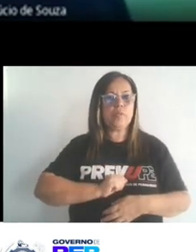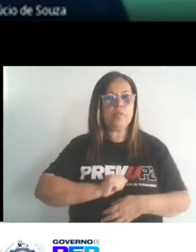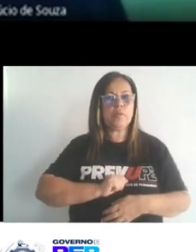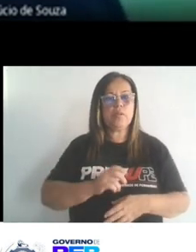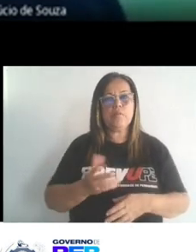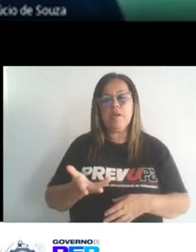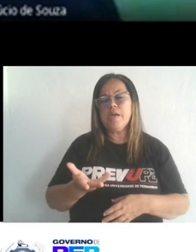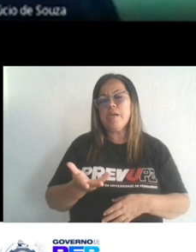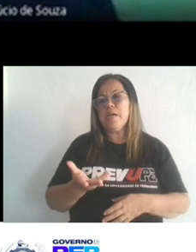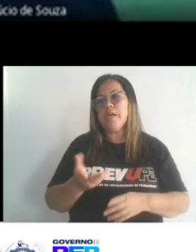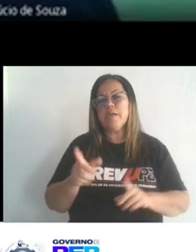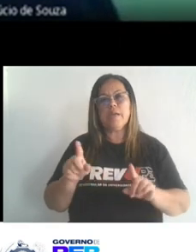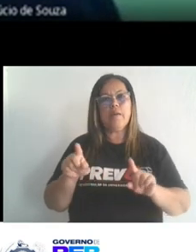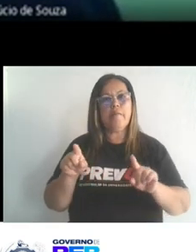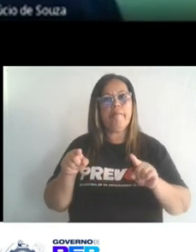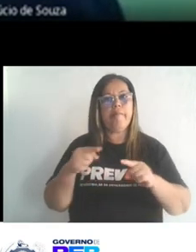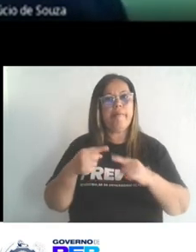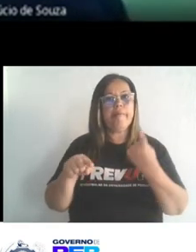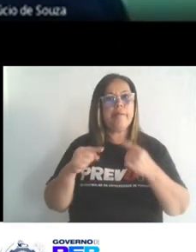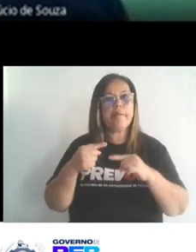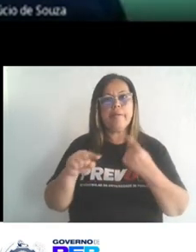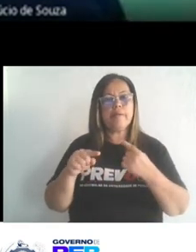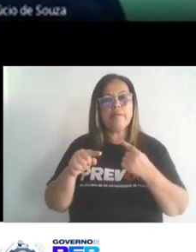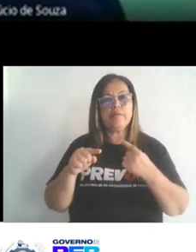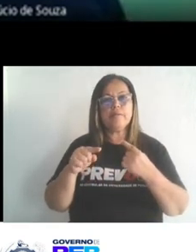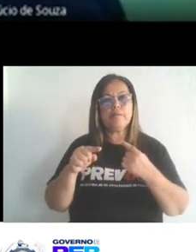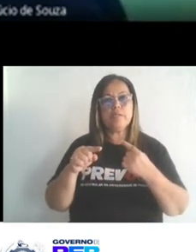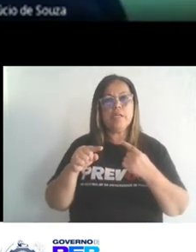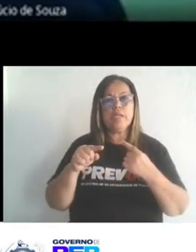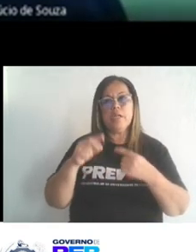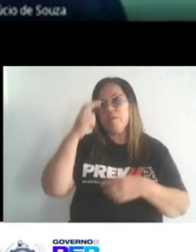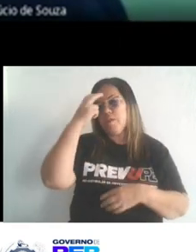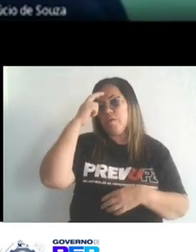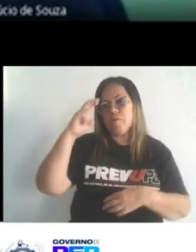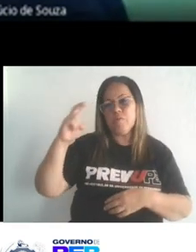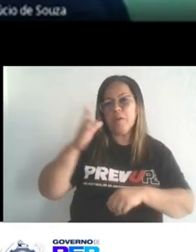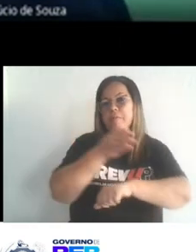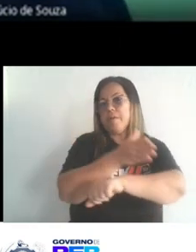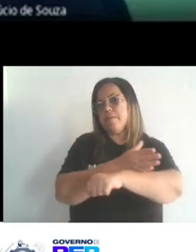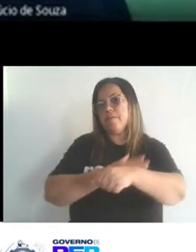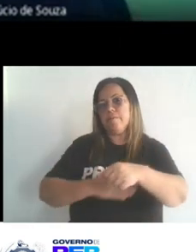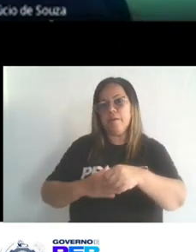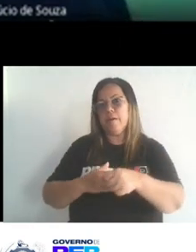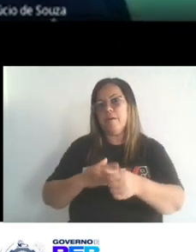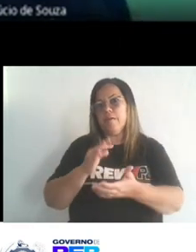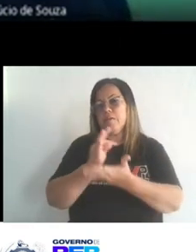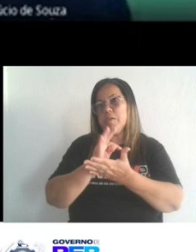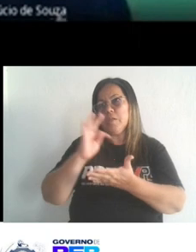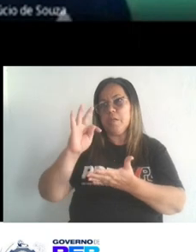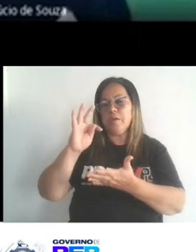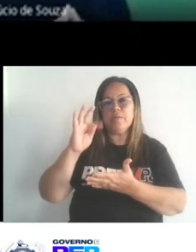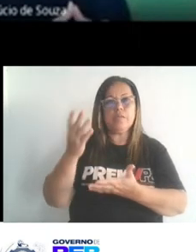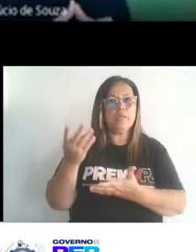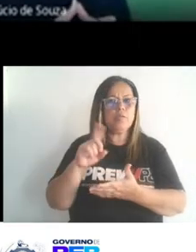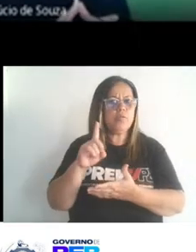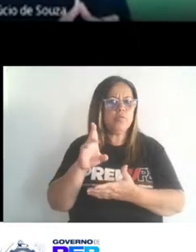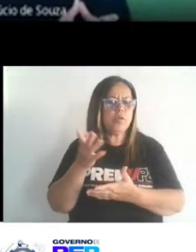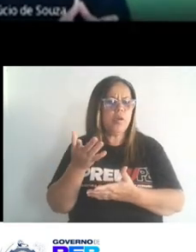do teocentrismo à ideia da cultura medieval mas não só publicavam